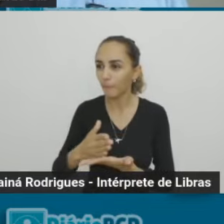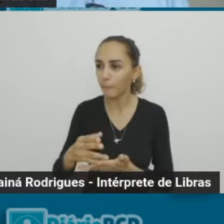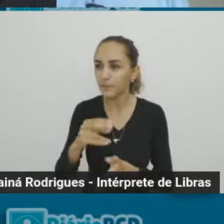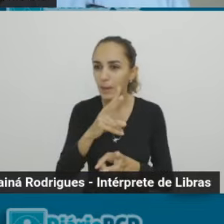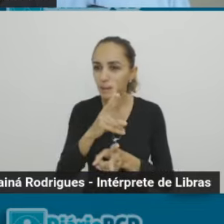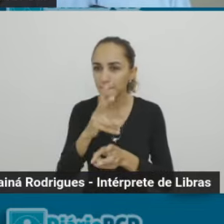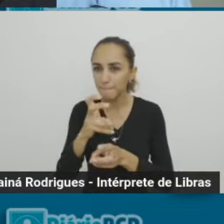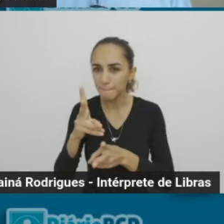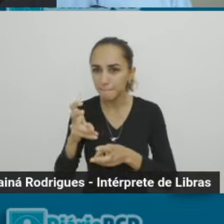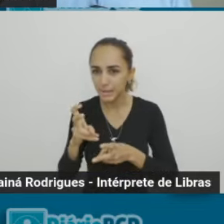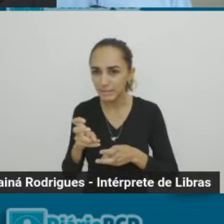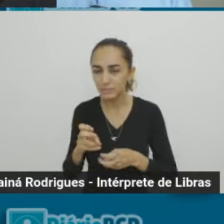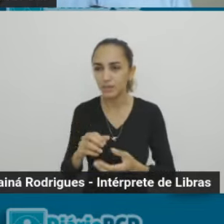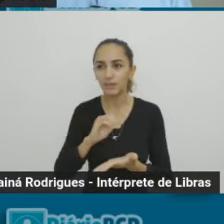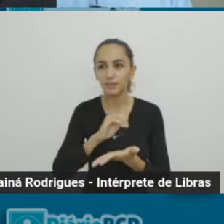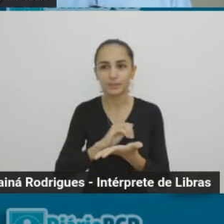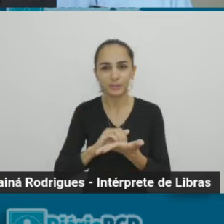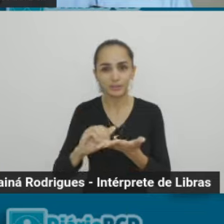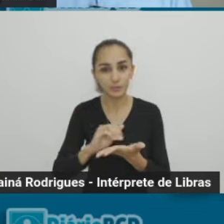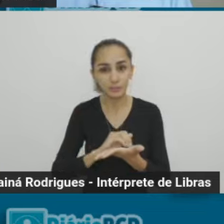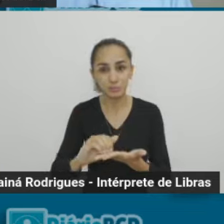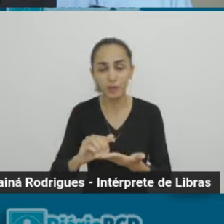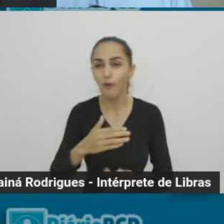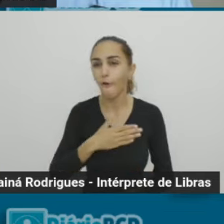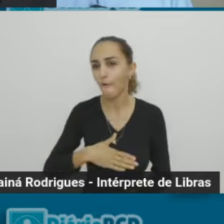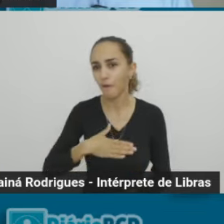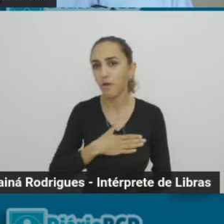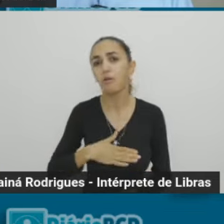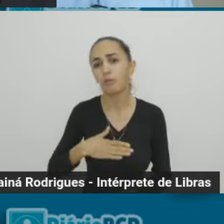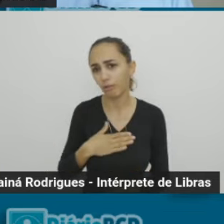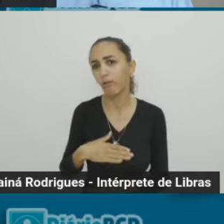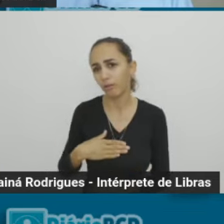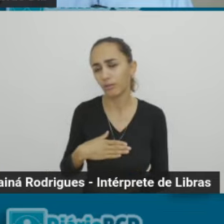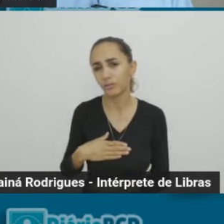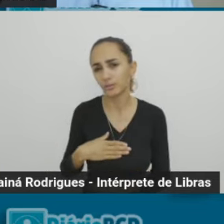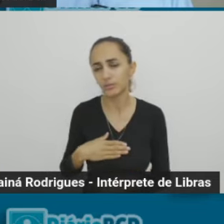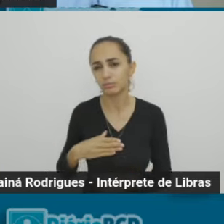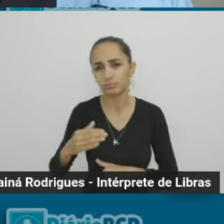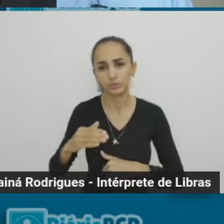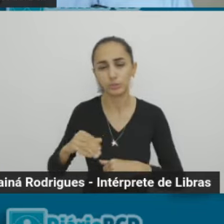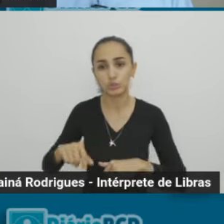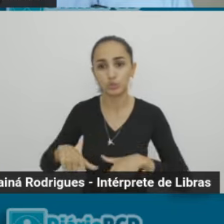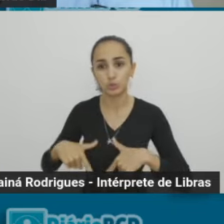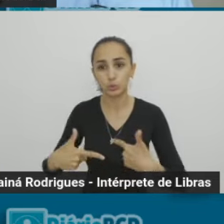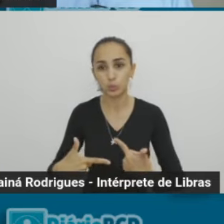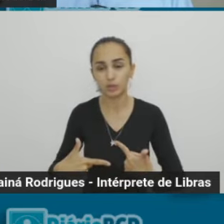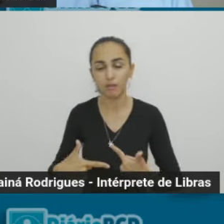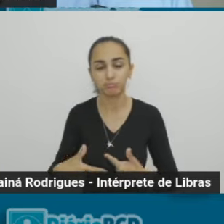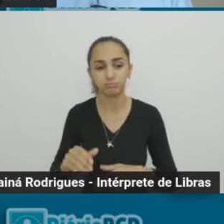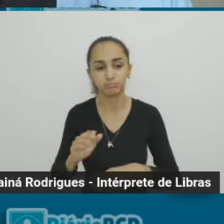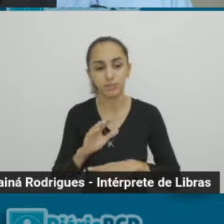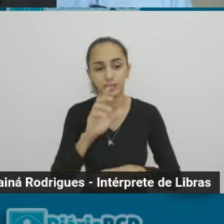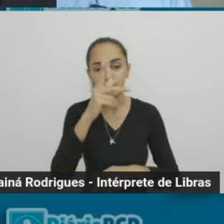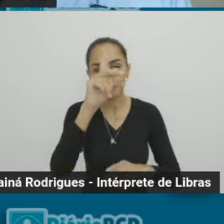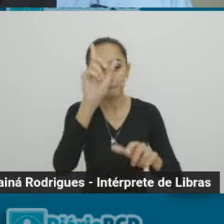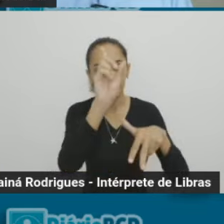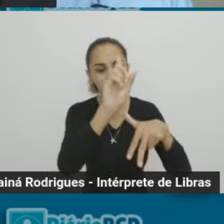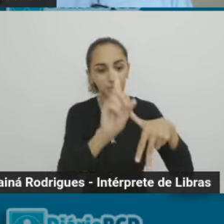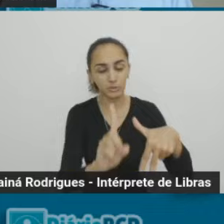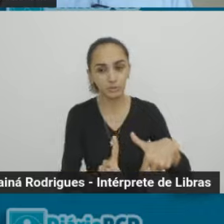os secretários gostam de trabalhar sim pelas pessoas com deficiência, só que eles não sabem como fazer. Se